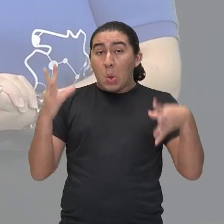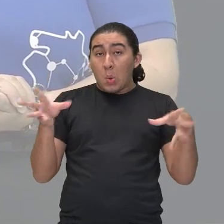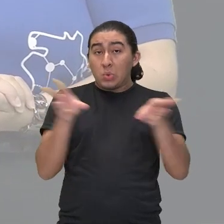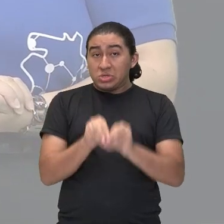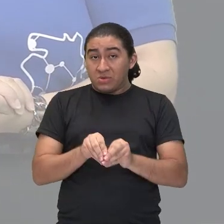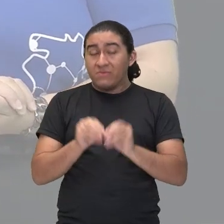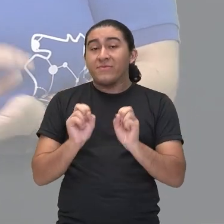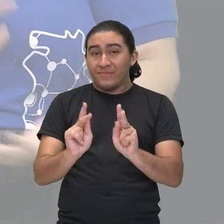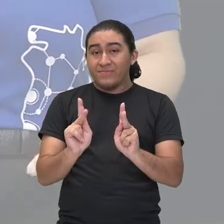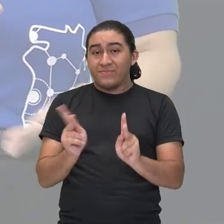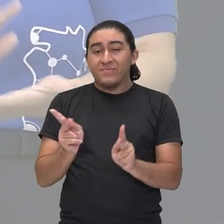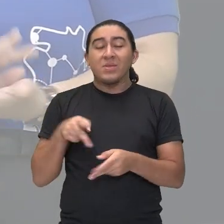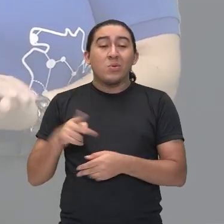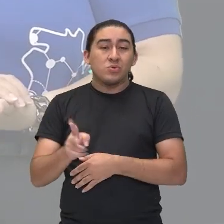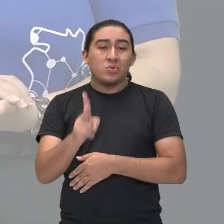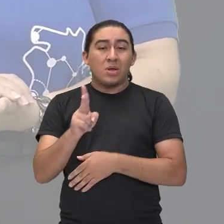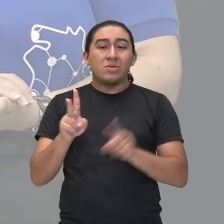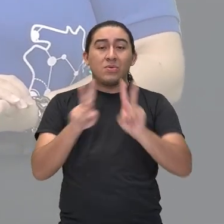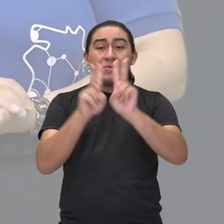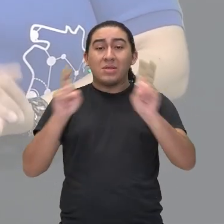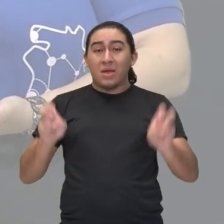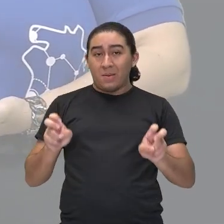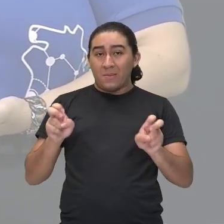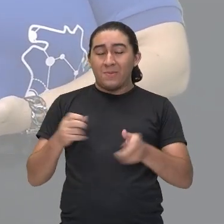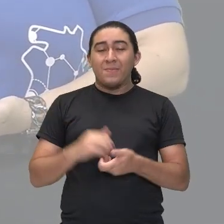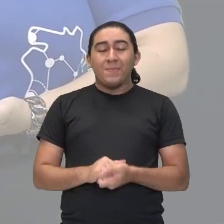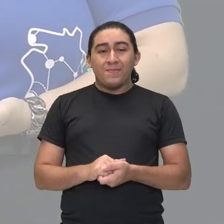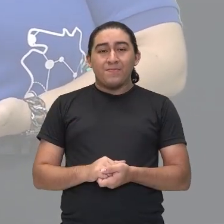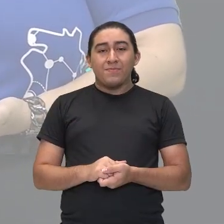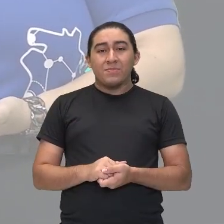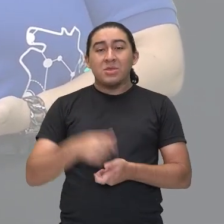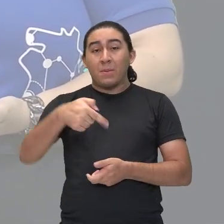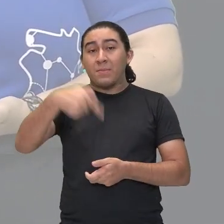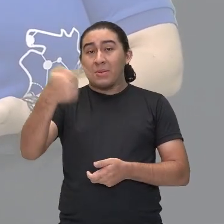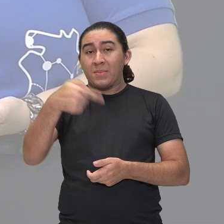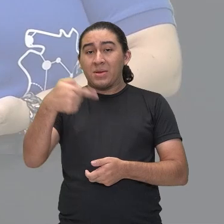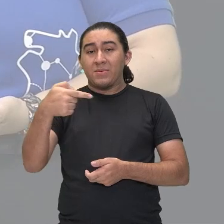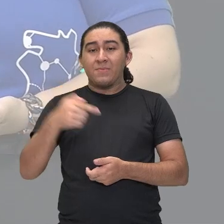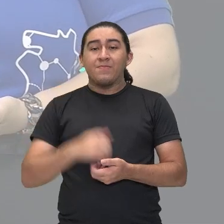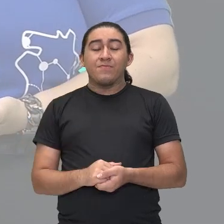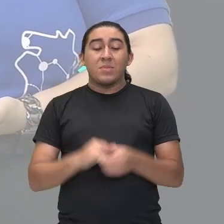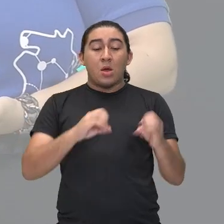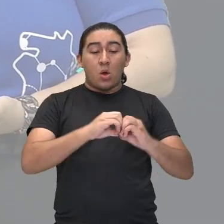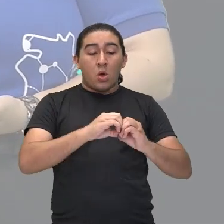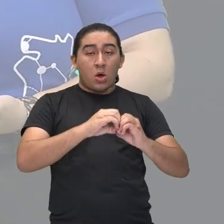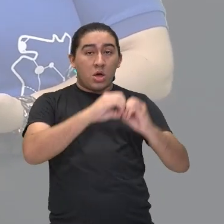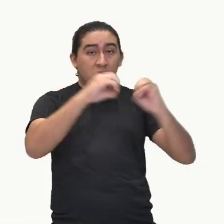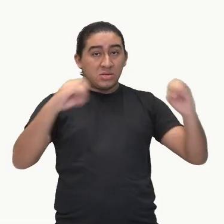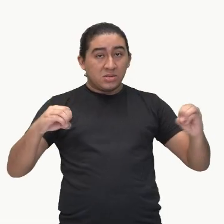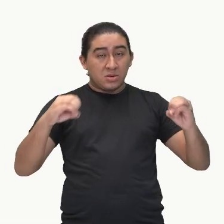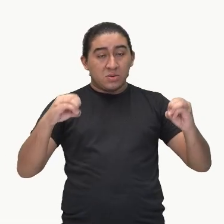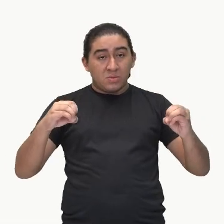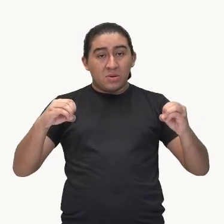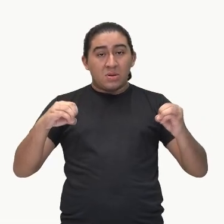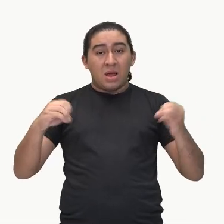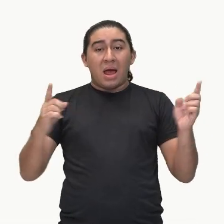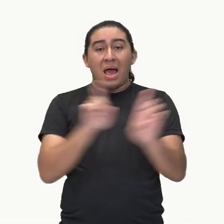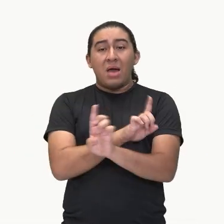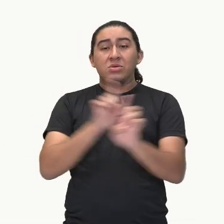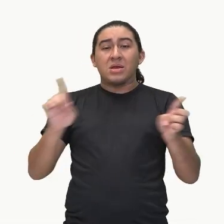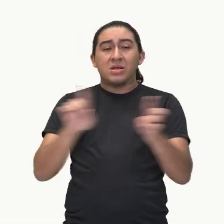lá, avançando para o primeiro tipo, que será as das orações alternativas,